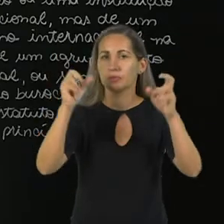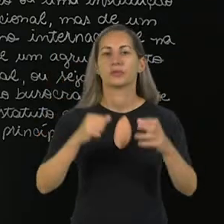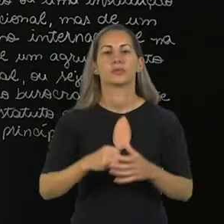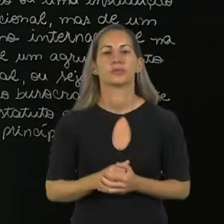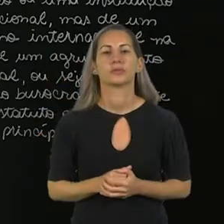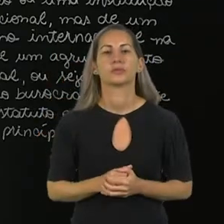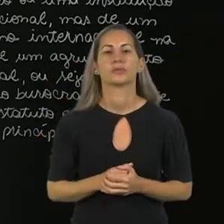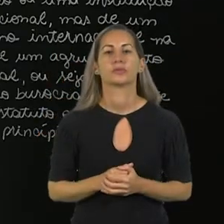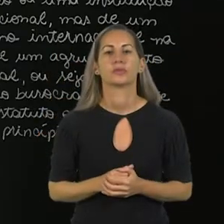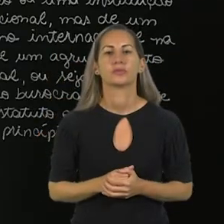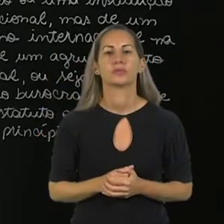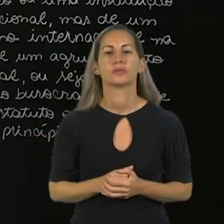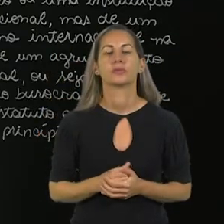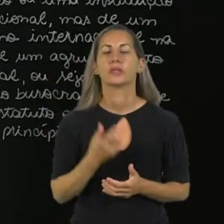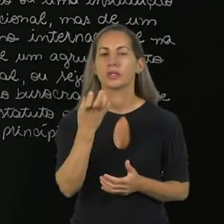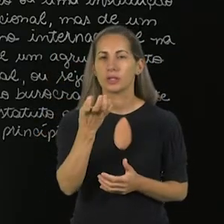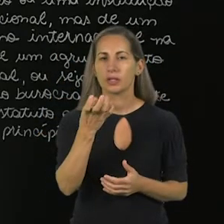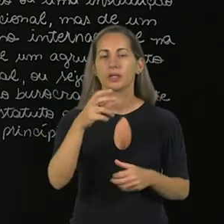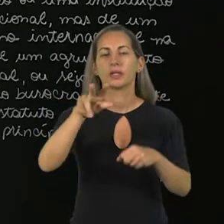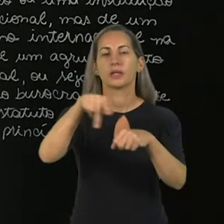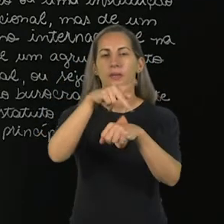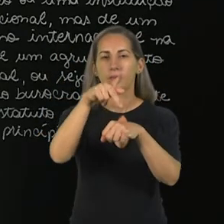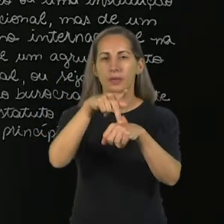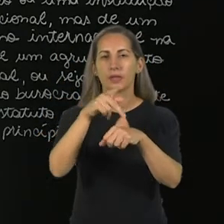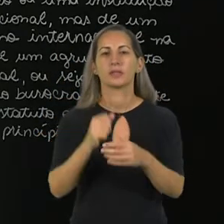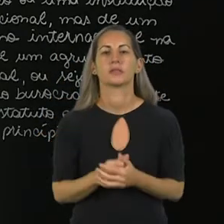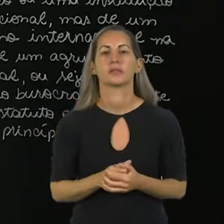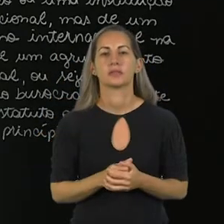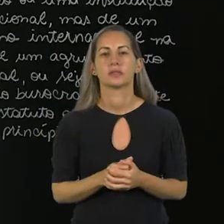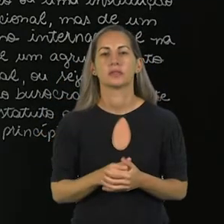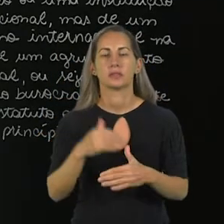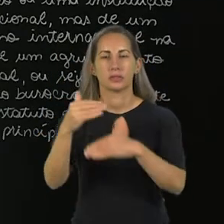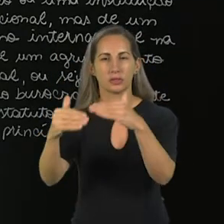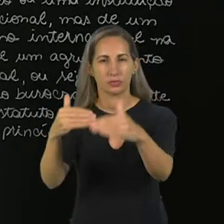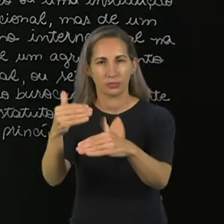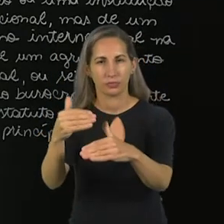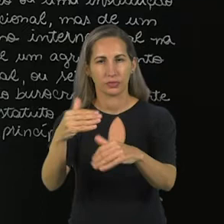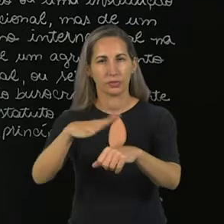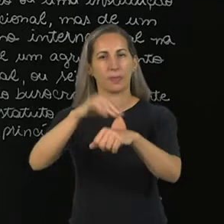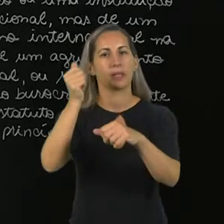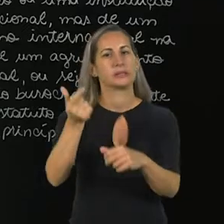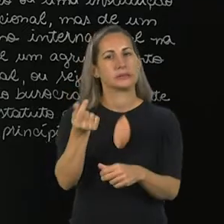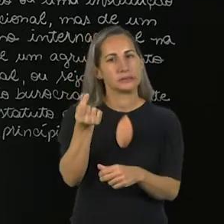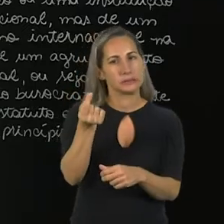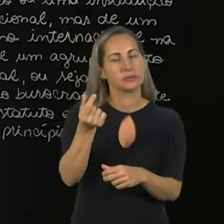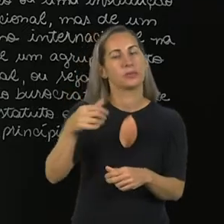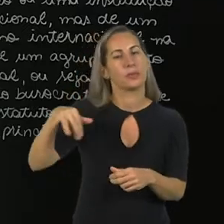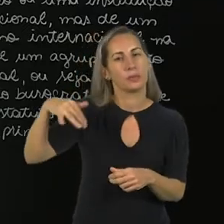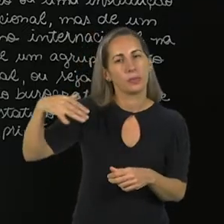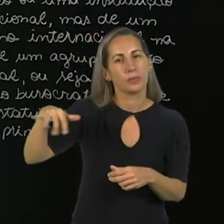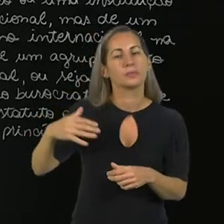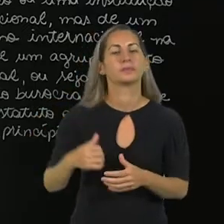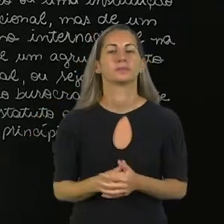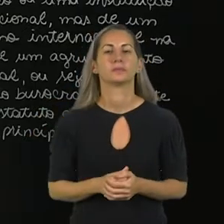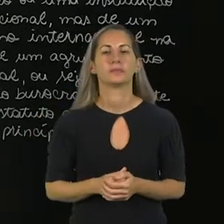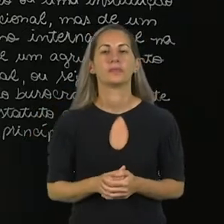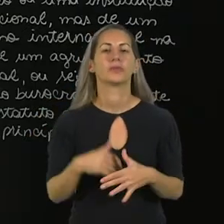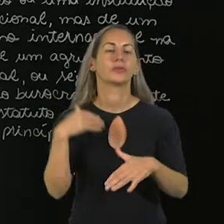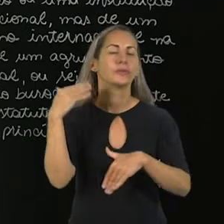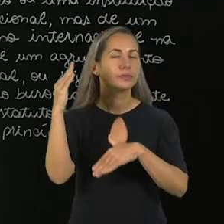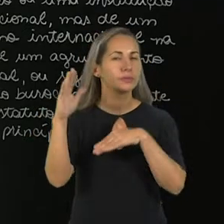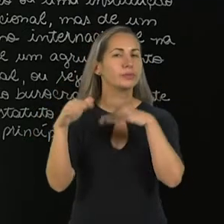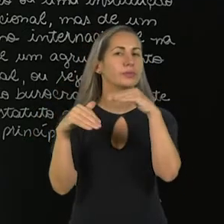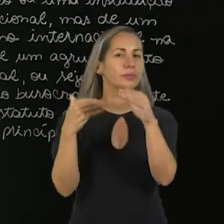que possam interessar esses países desenvolvidos, mais ricos. Ao longo de todo esse